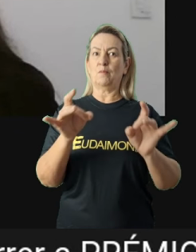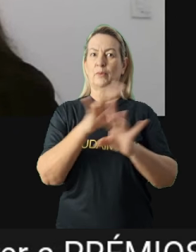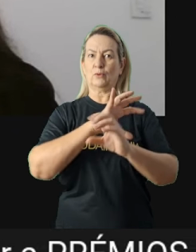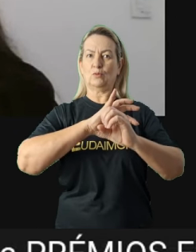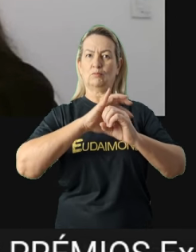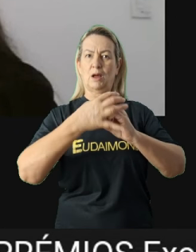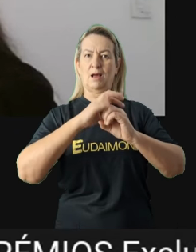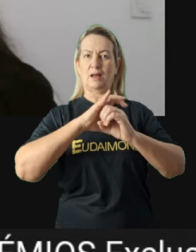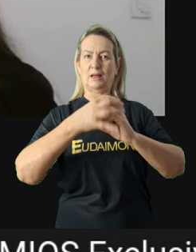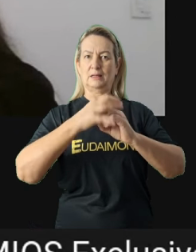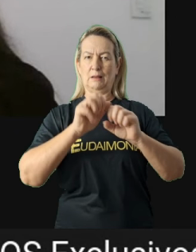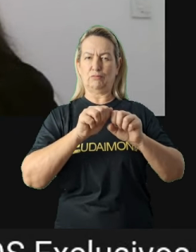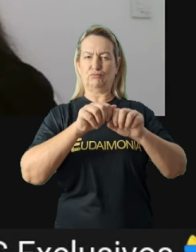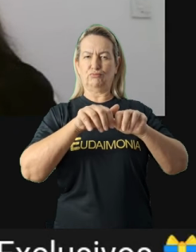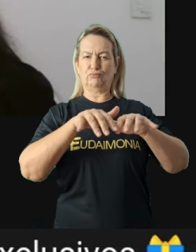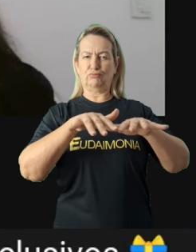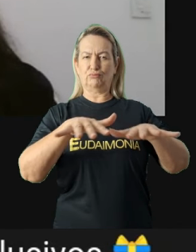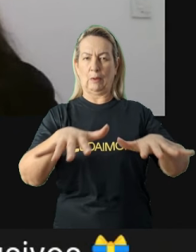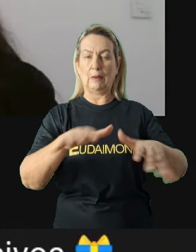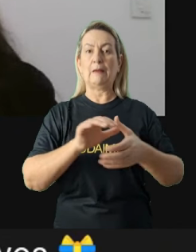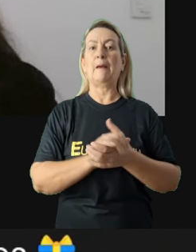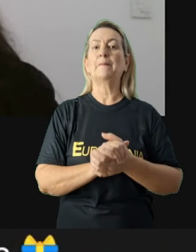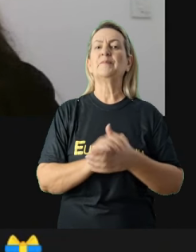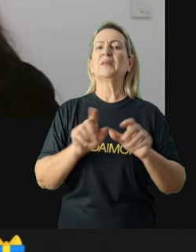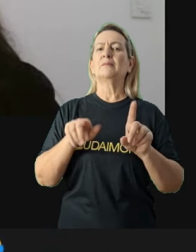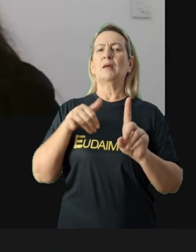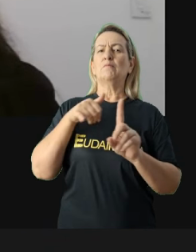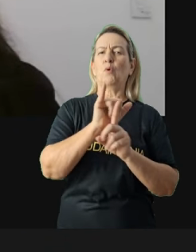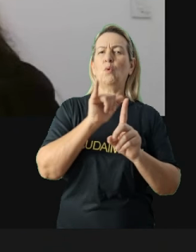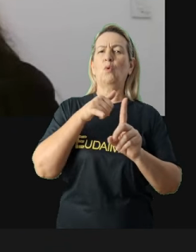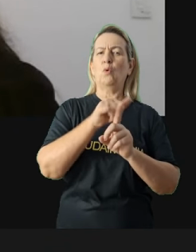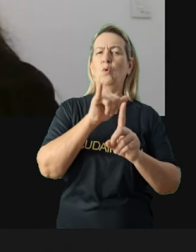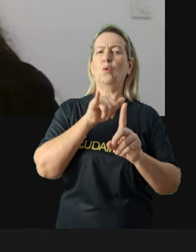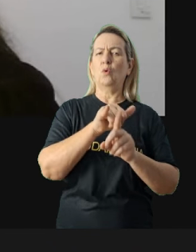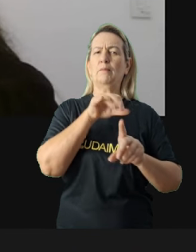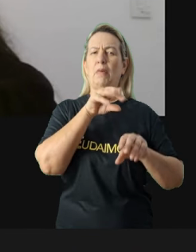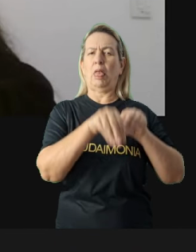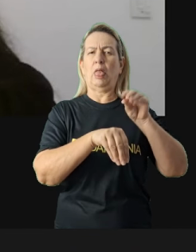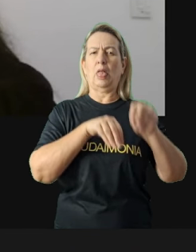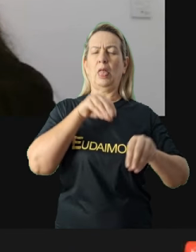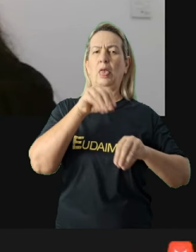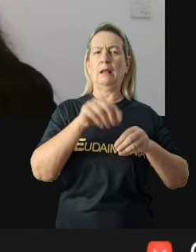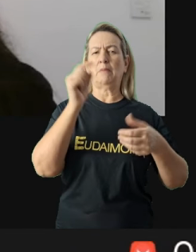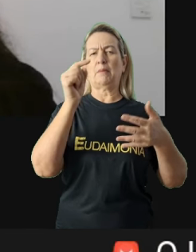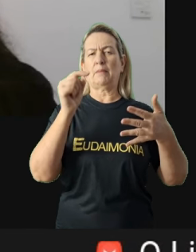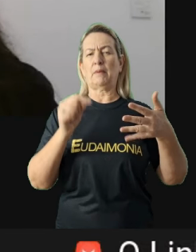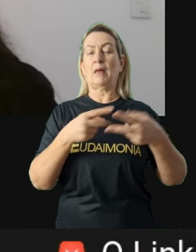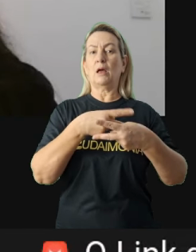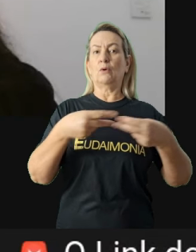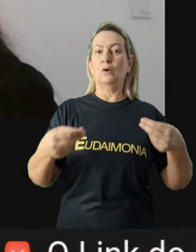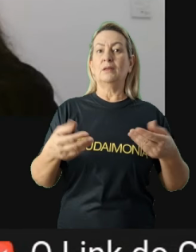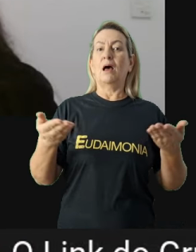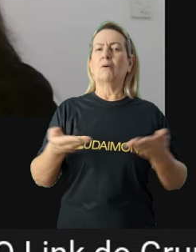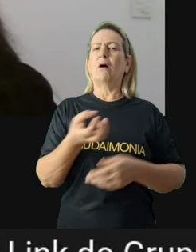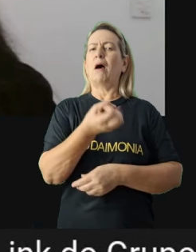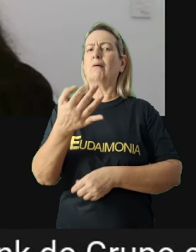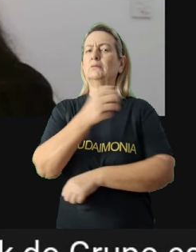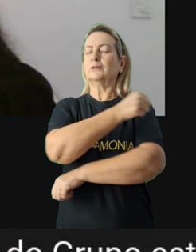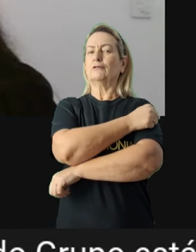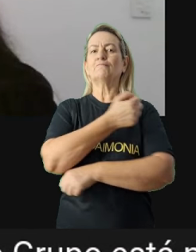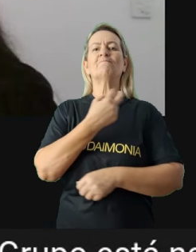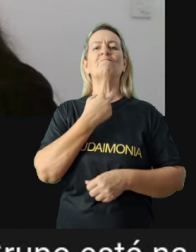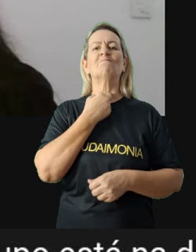porque grande parte dos alunos, após a pandemia e processos de bullying, enfim, uma série de